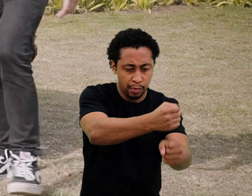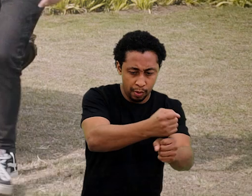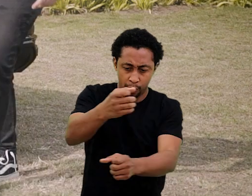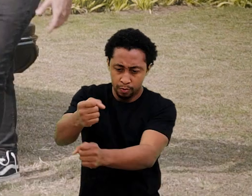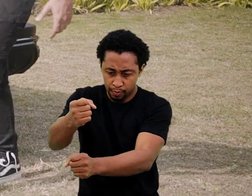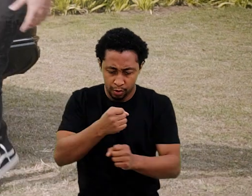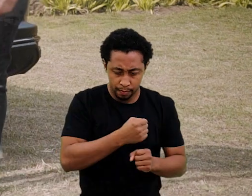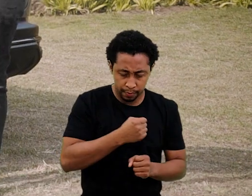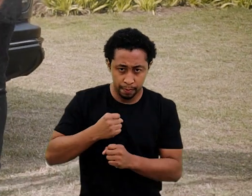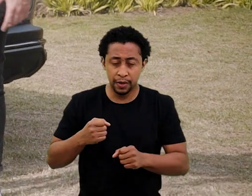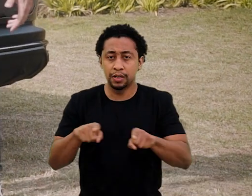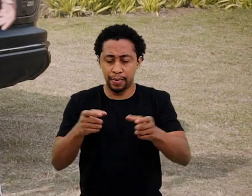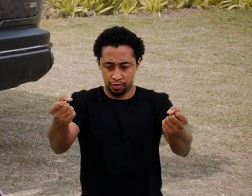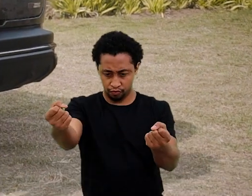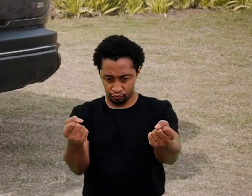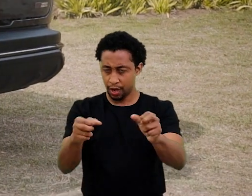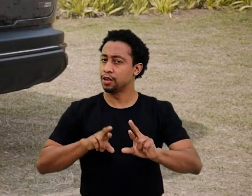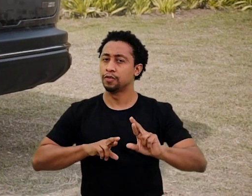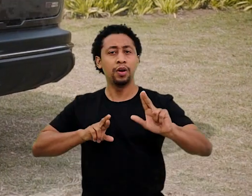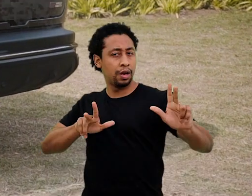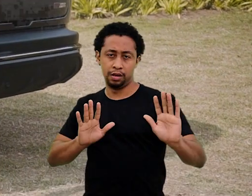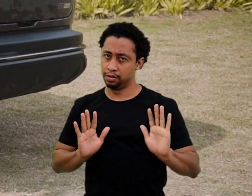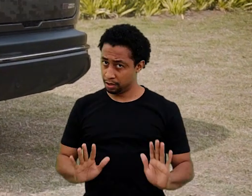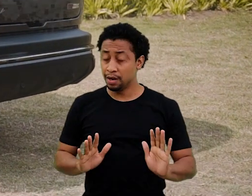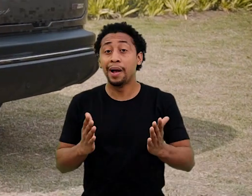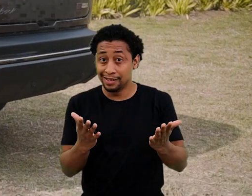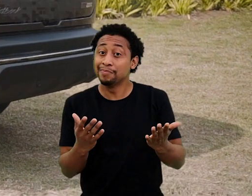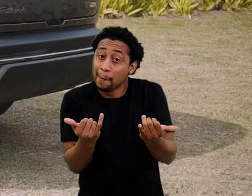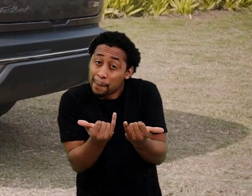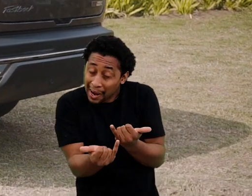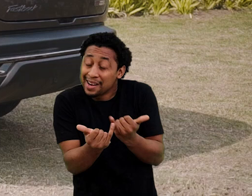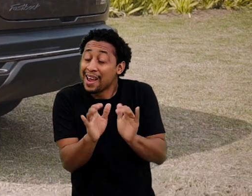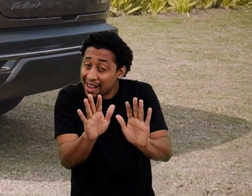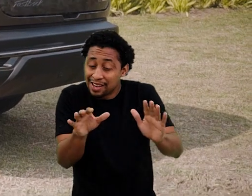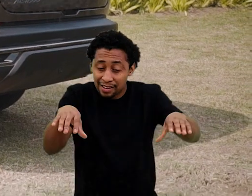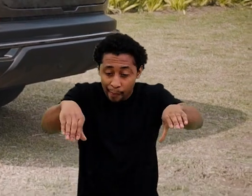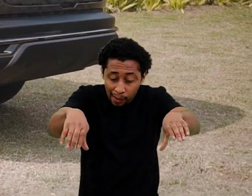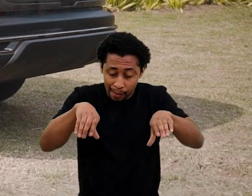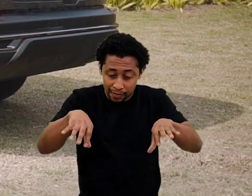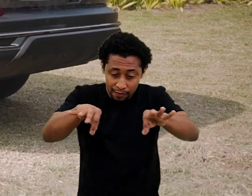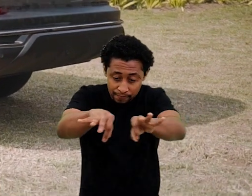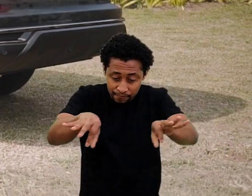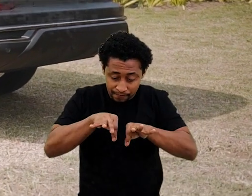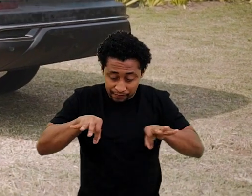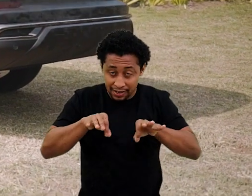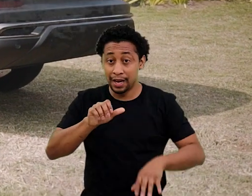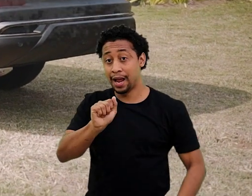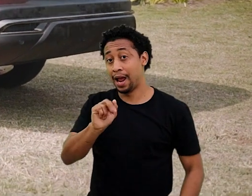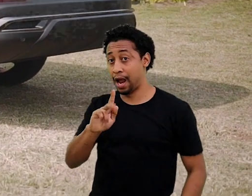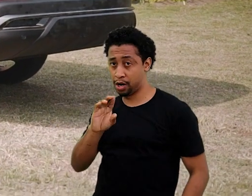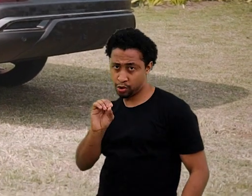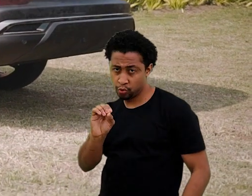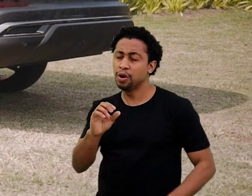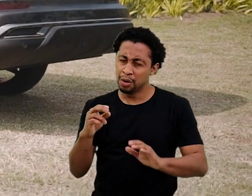direção, realmente é uma outra arquitetura, mas que realmente casa com entre-eixos do próprio Argo por uma limitação fabril, que é justamente o ponto